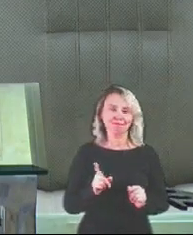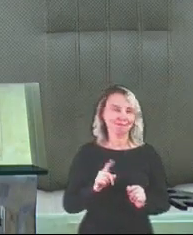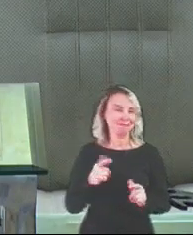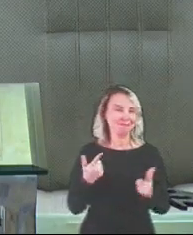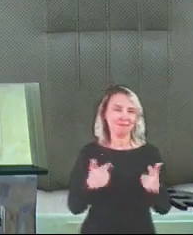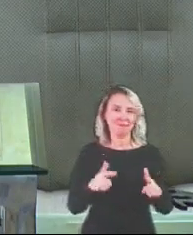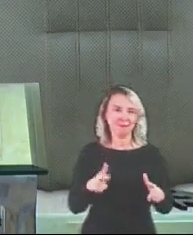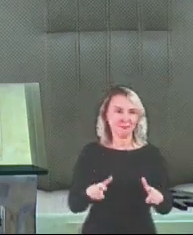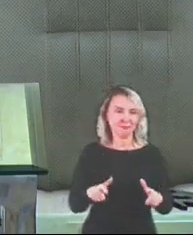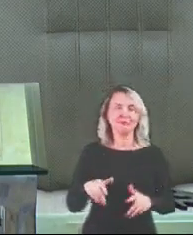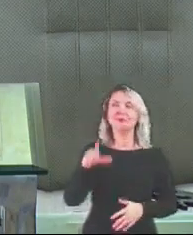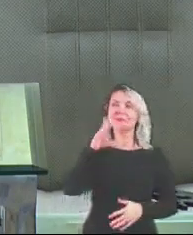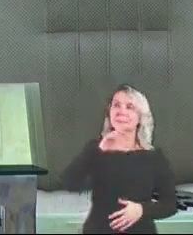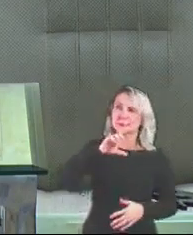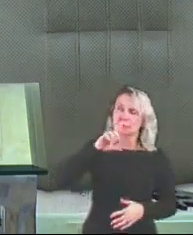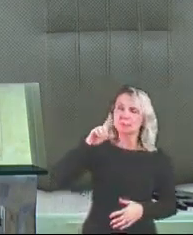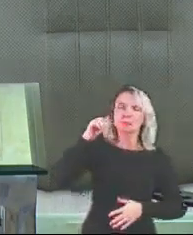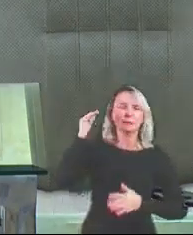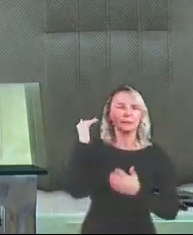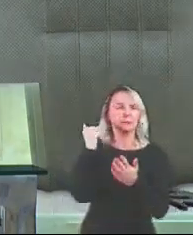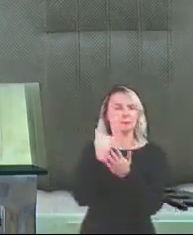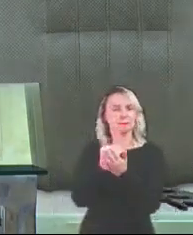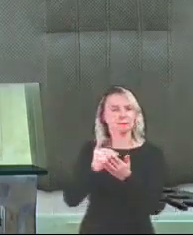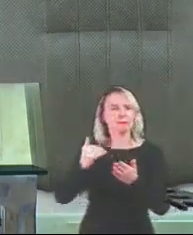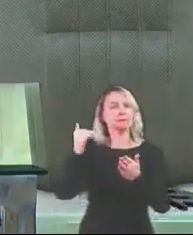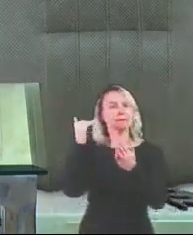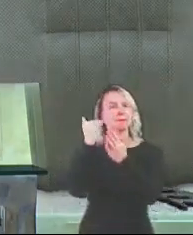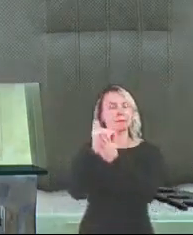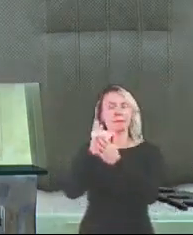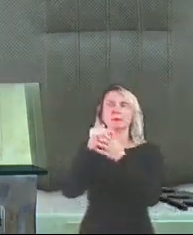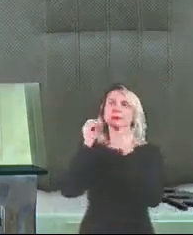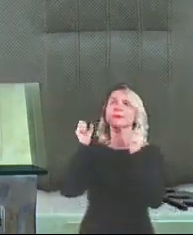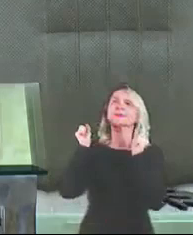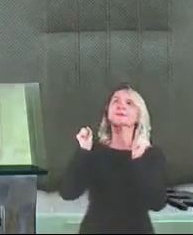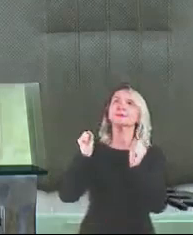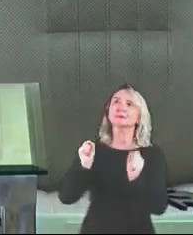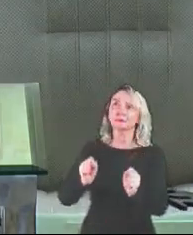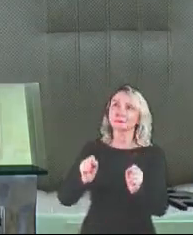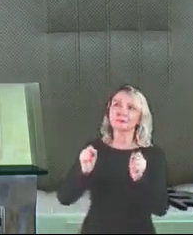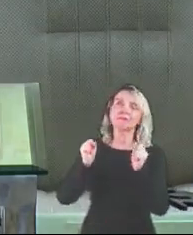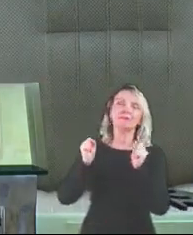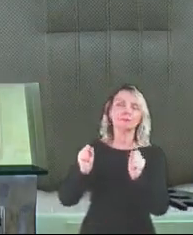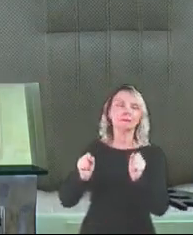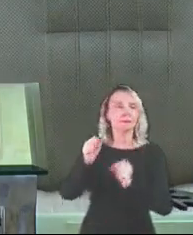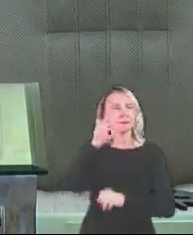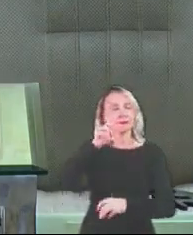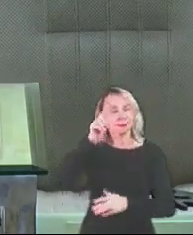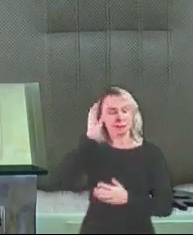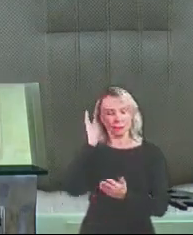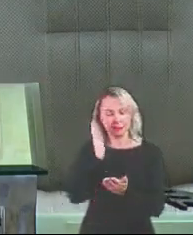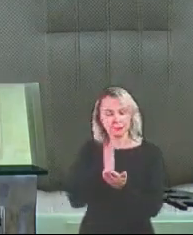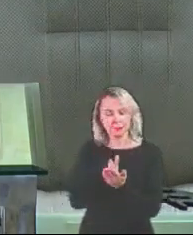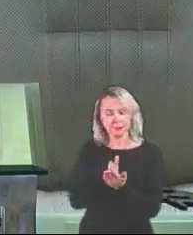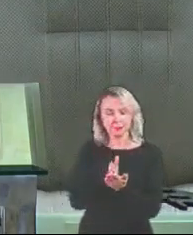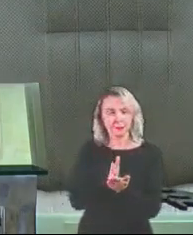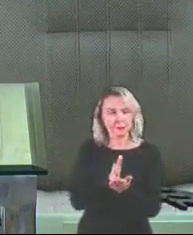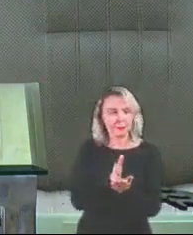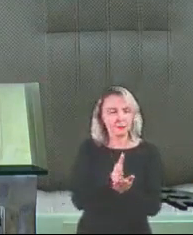Que Deus tremendo, que Deus poderoso, que Deus fidelíssimo.